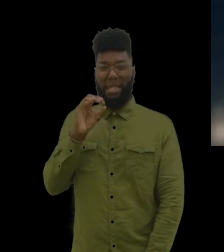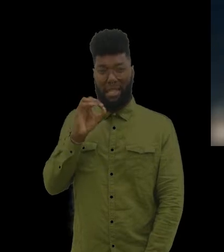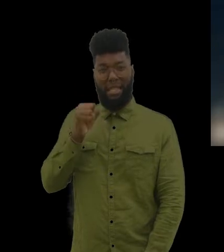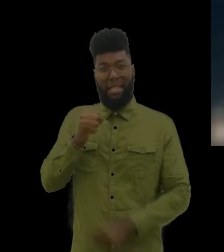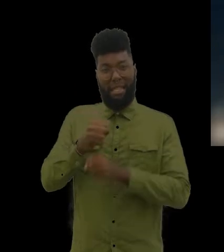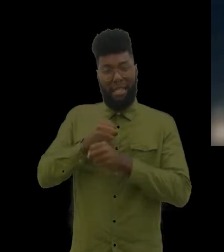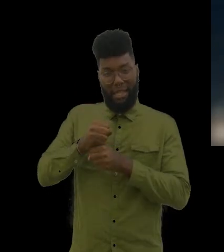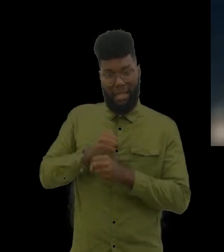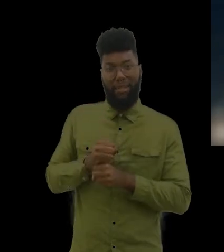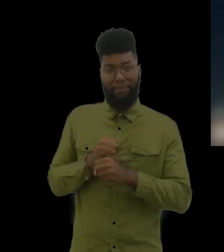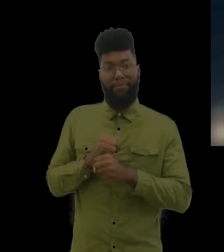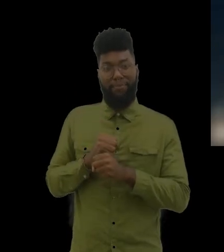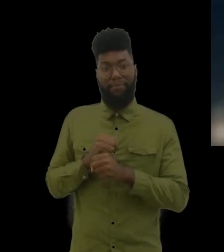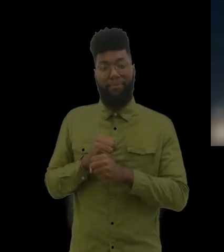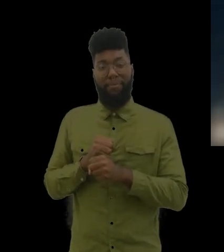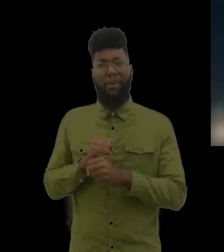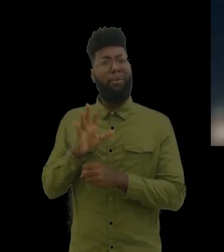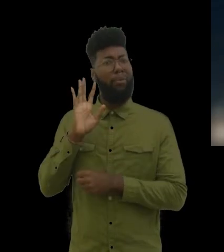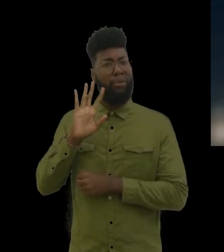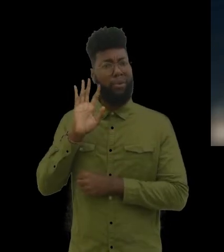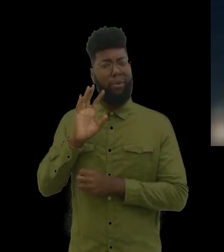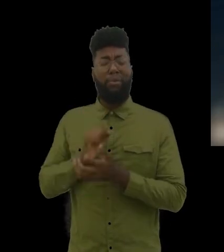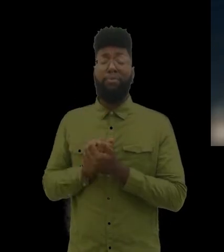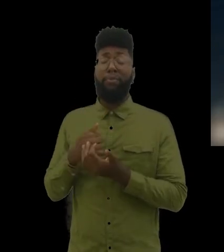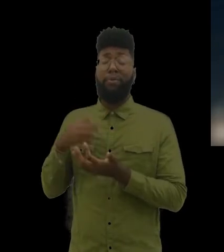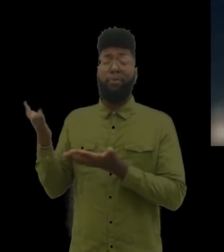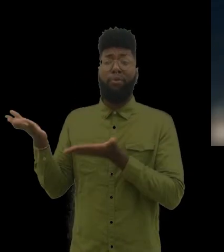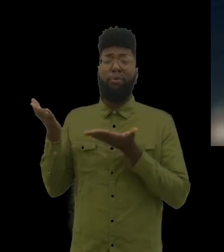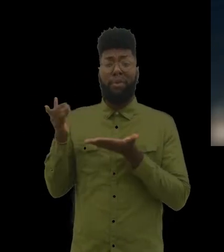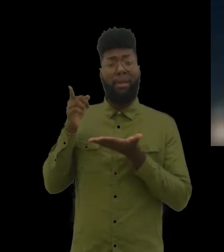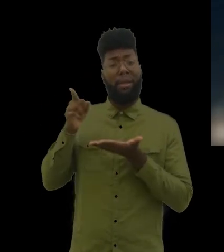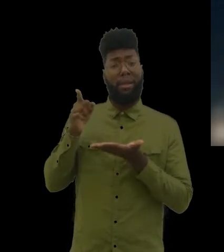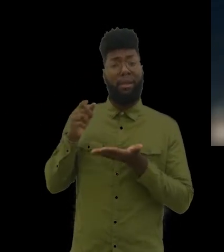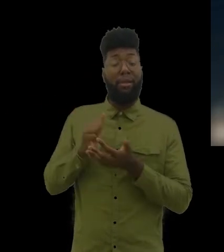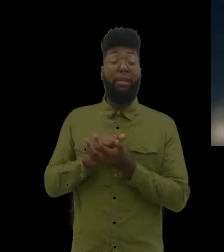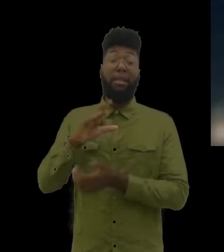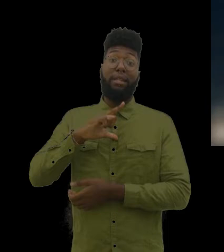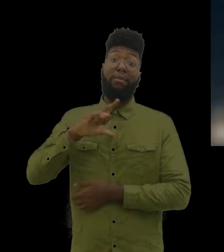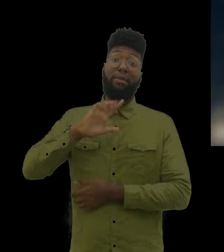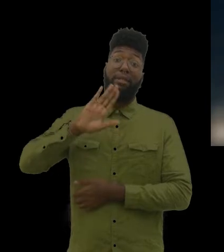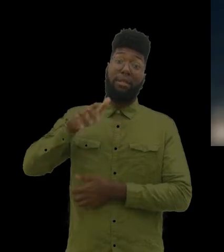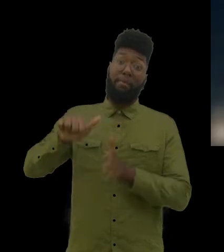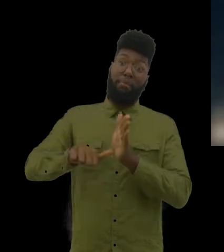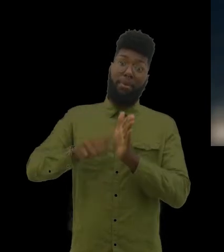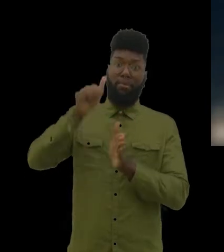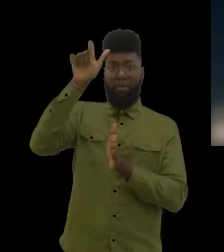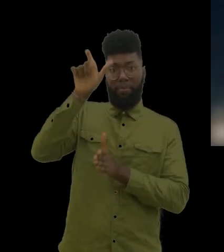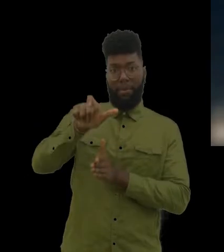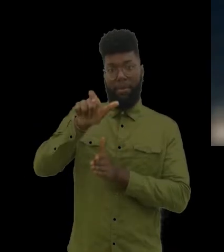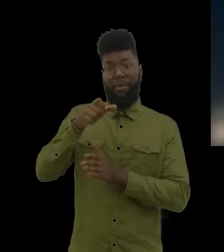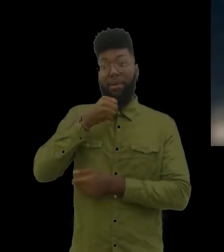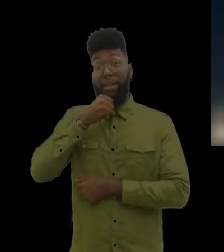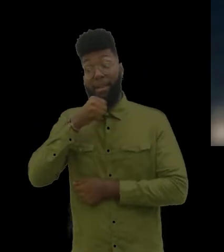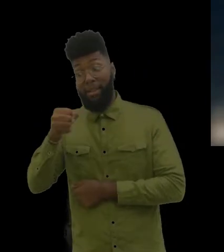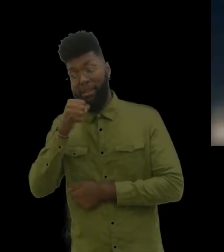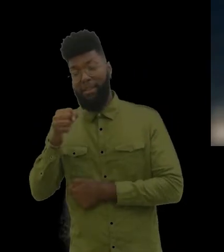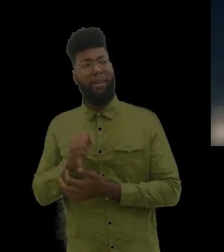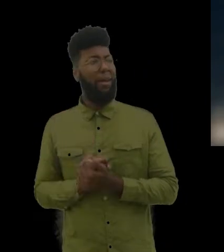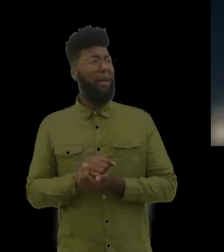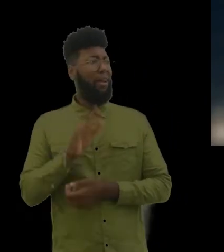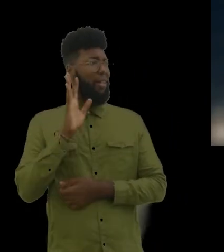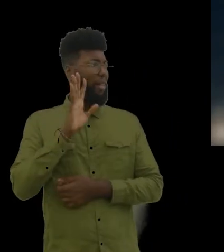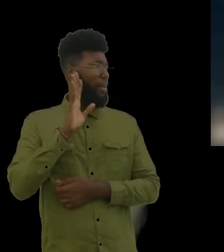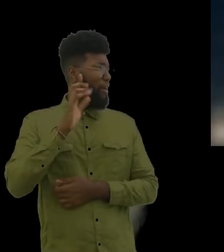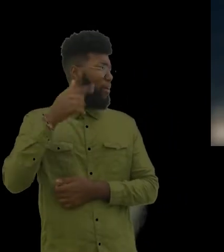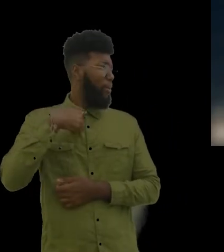topou. Então, eu vou buscar ele, vou trazer ele aqui para o próximo episódio. Então, nós já temos o primeiro entrevistado. Show, já vou vir com meus questionários aí